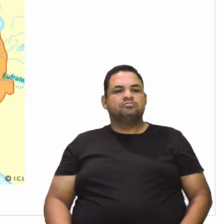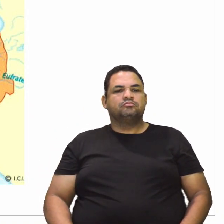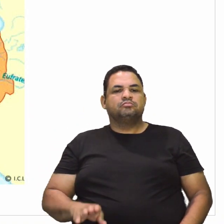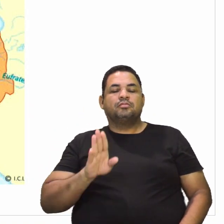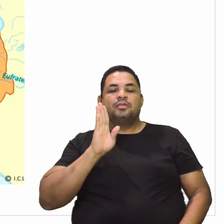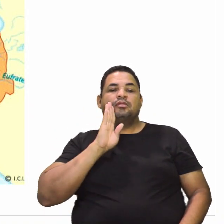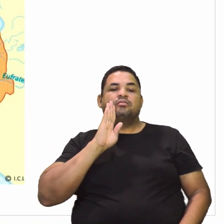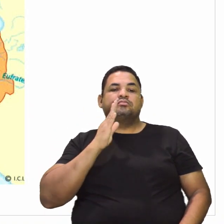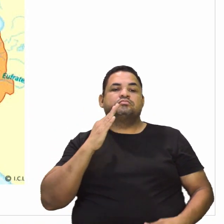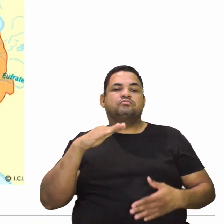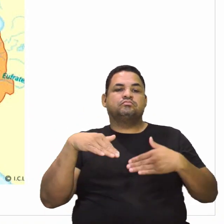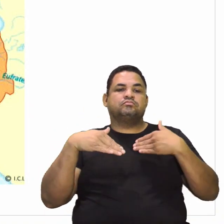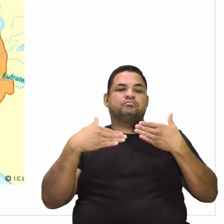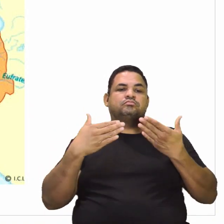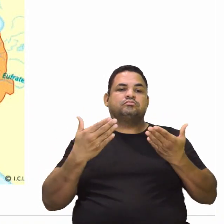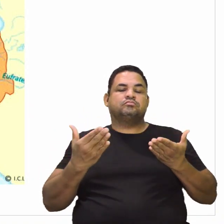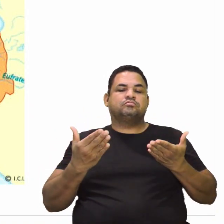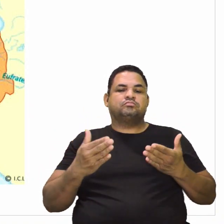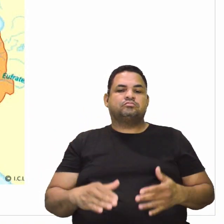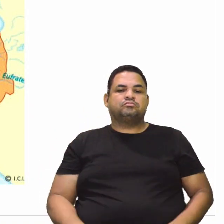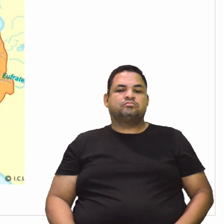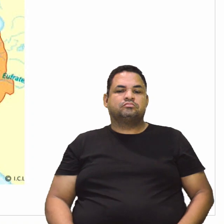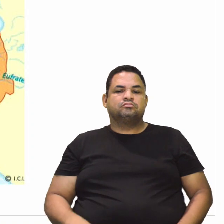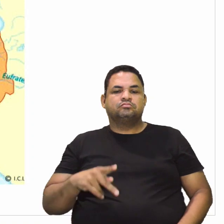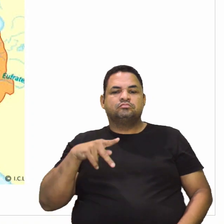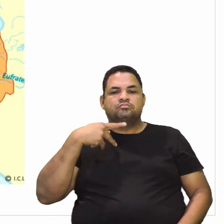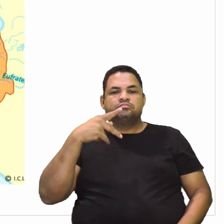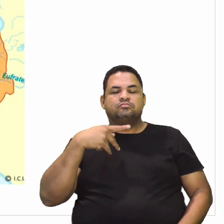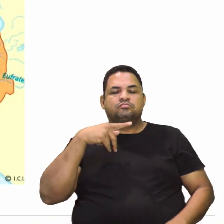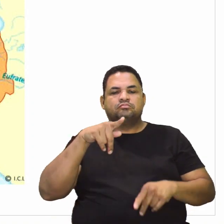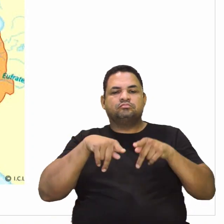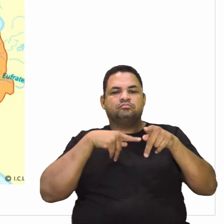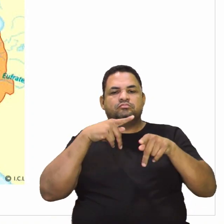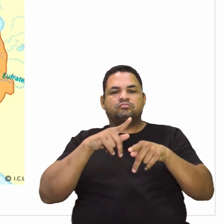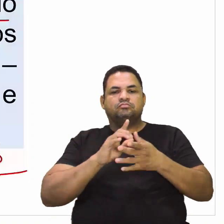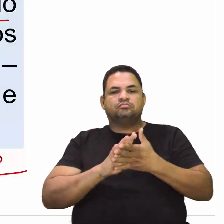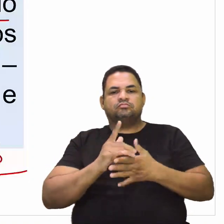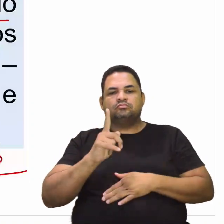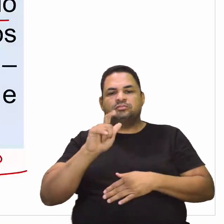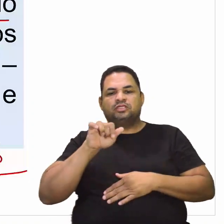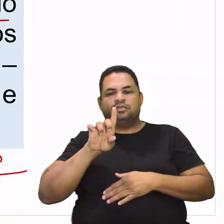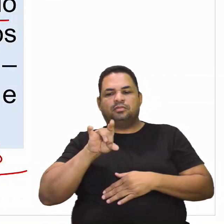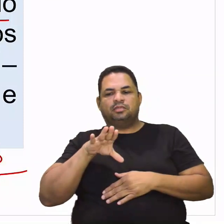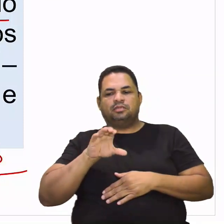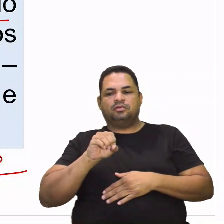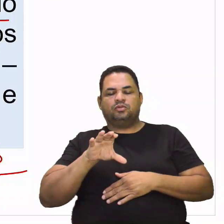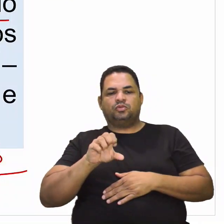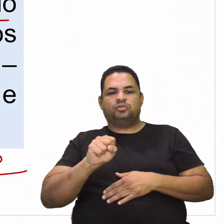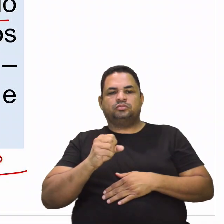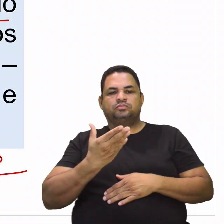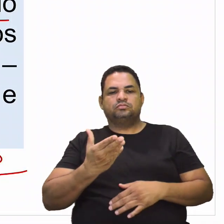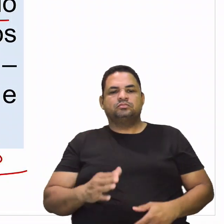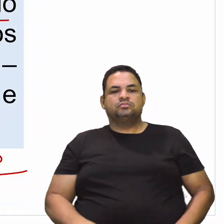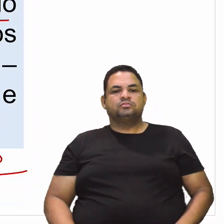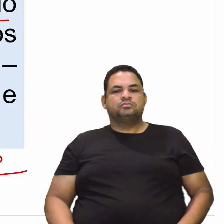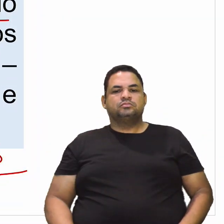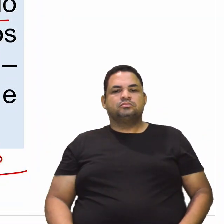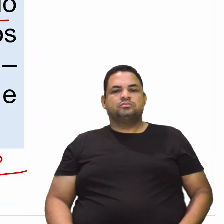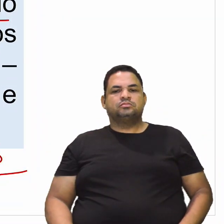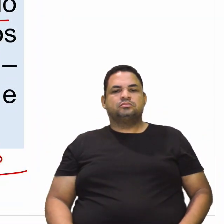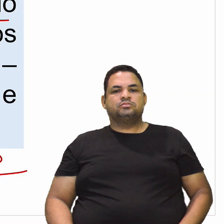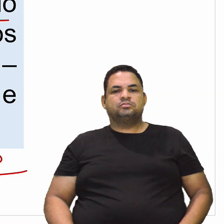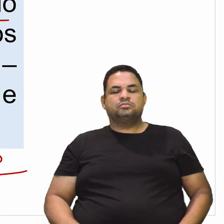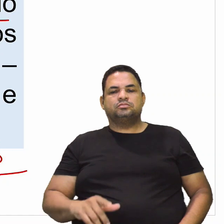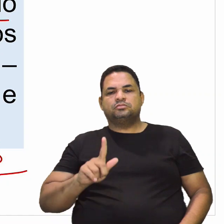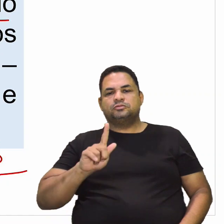legal que quando se fala de povo germanos, aqui eles, os